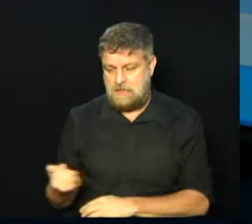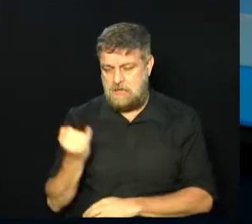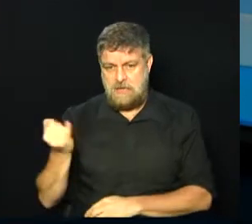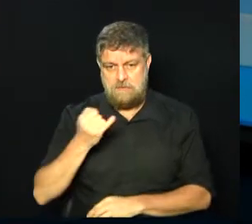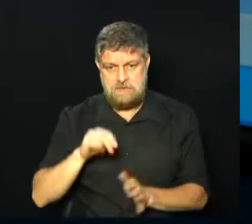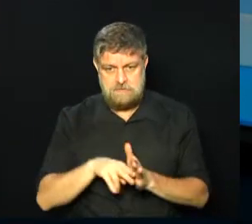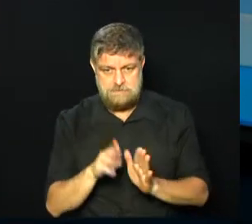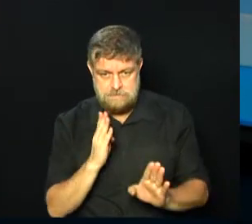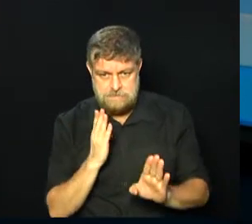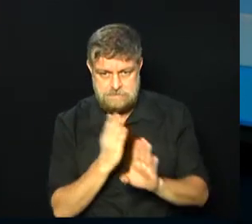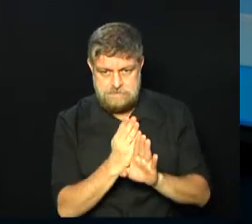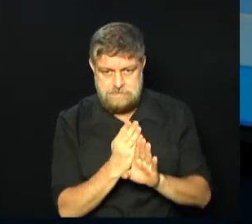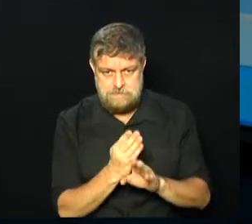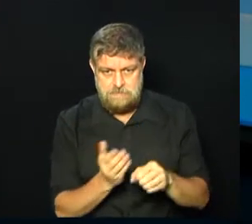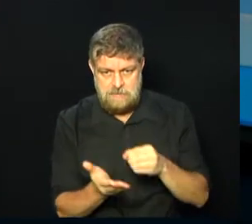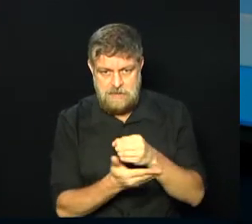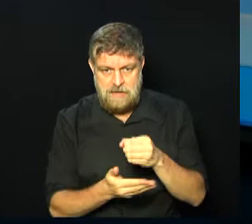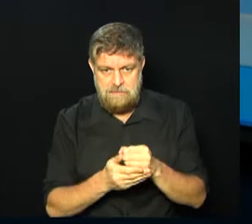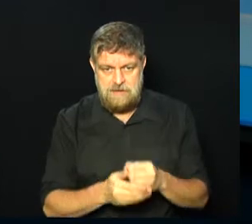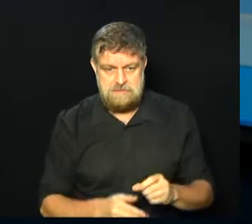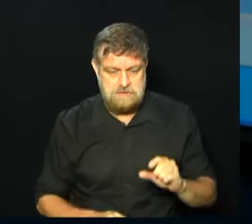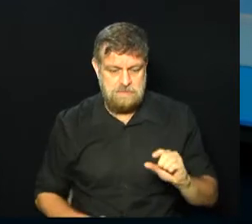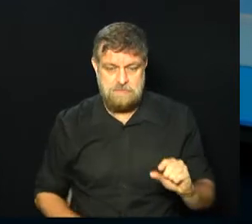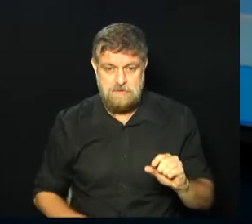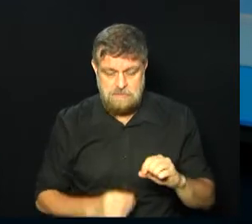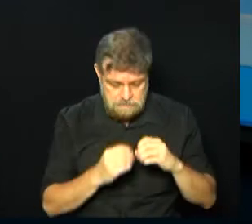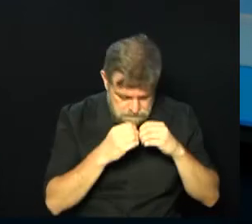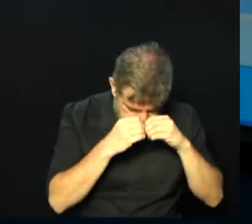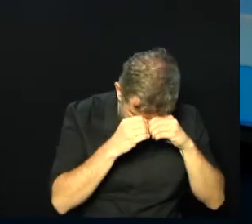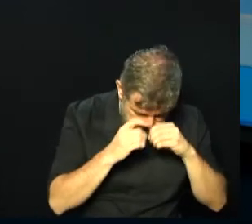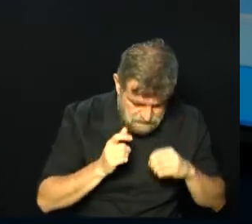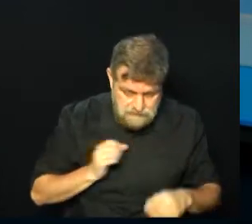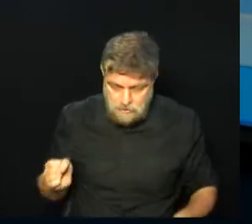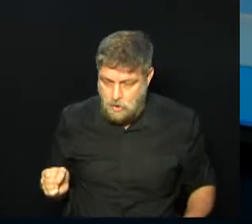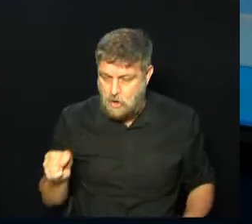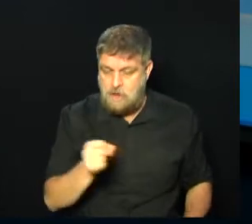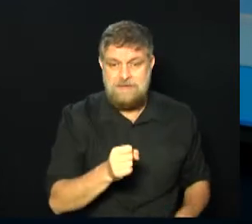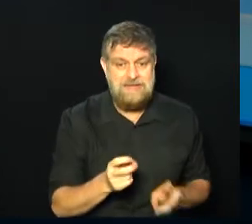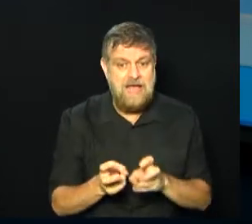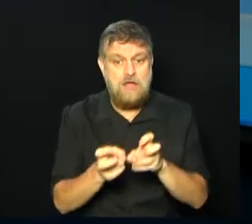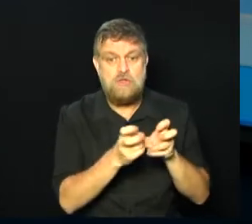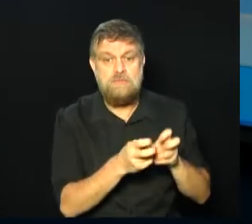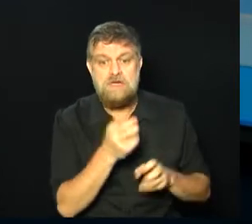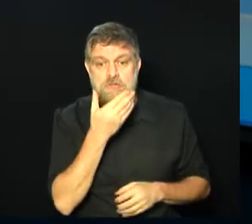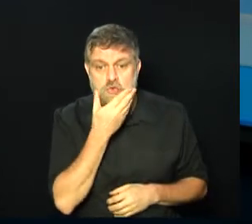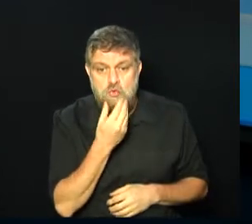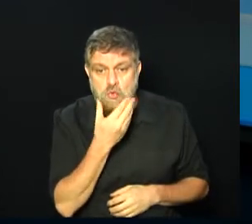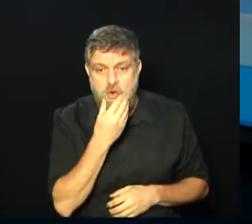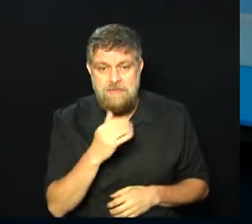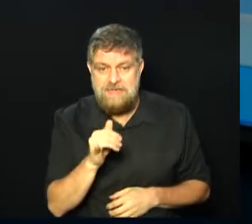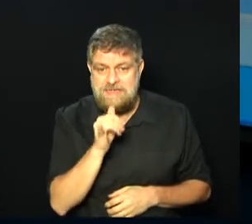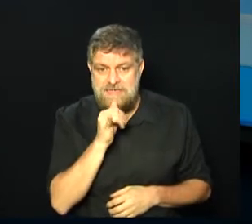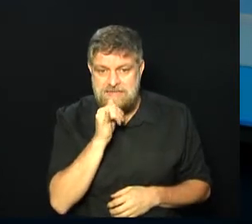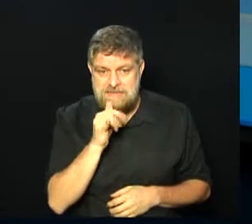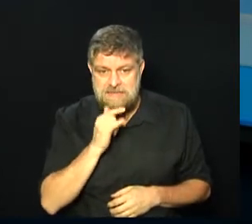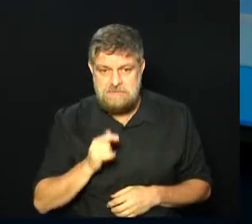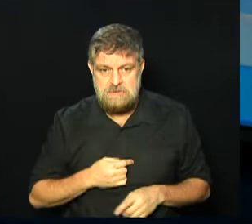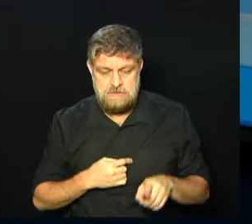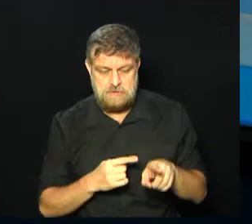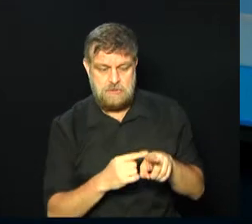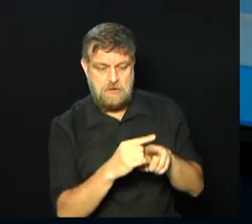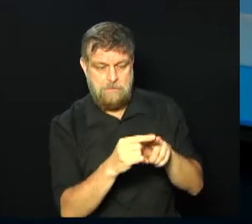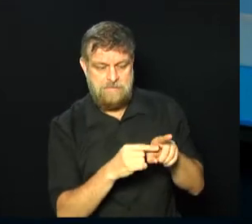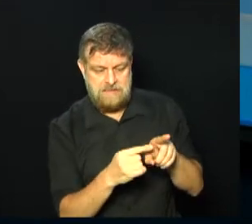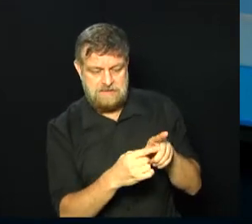diagnóstico precoce do câncer de próstata. Trouxemos outros tumores masculinos, como câncer de pênis e